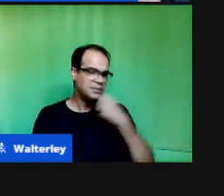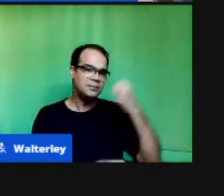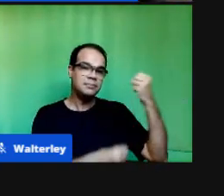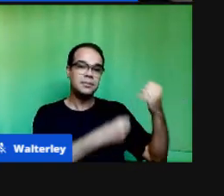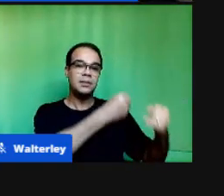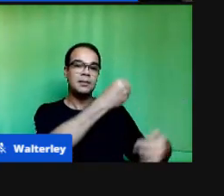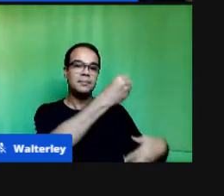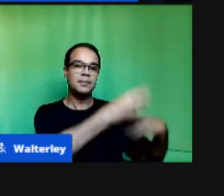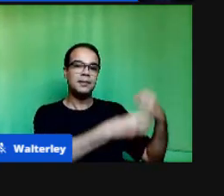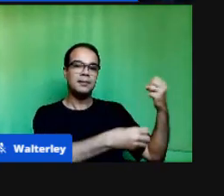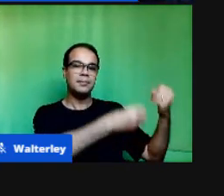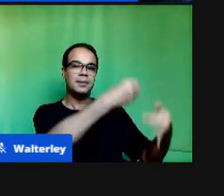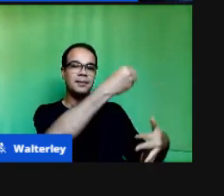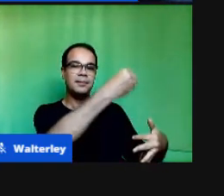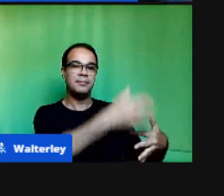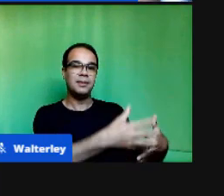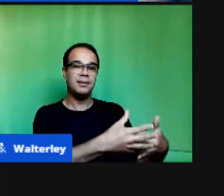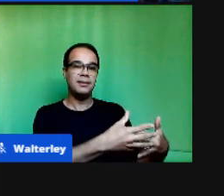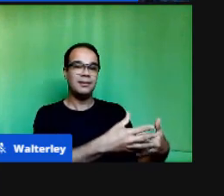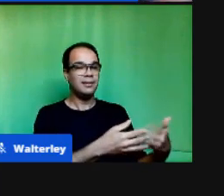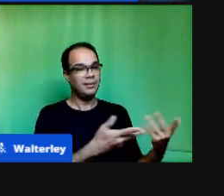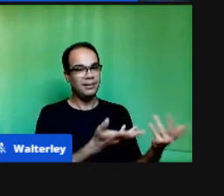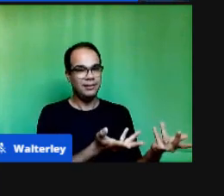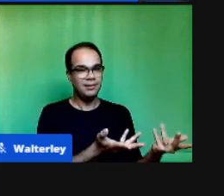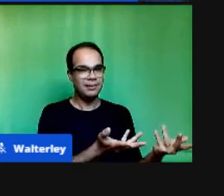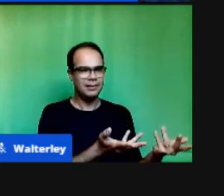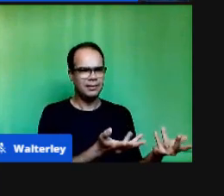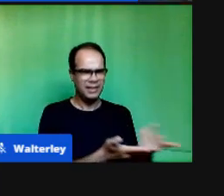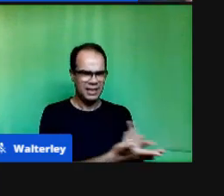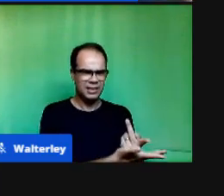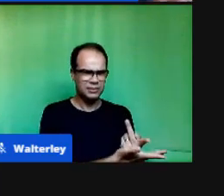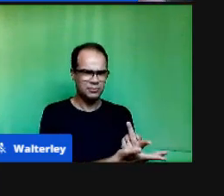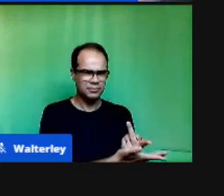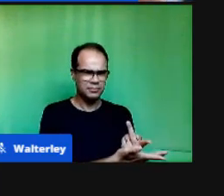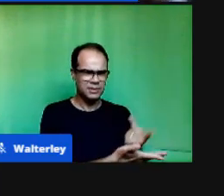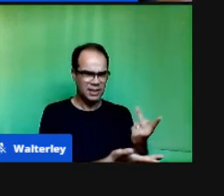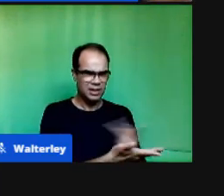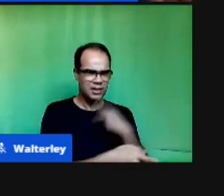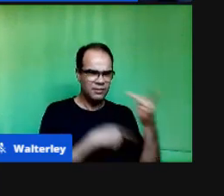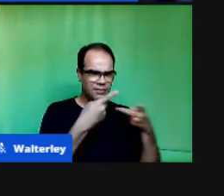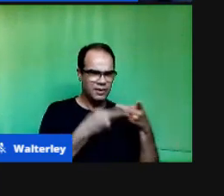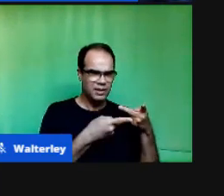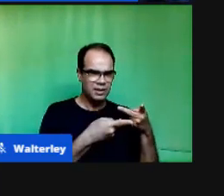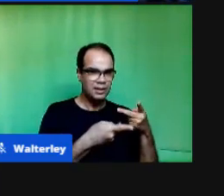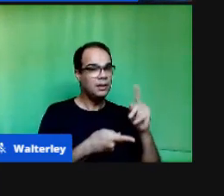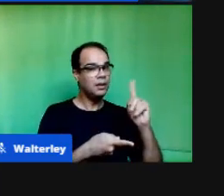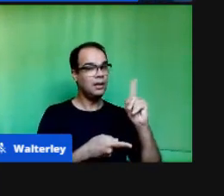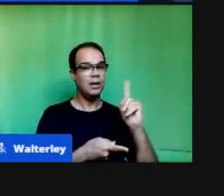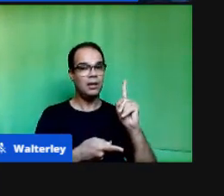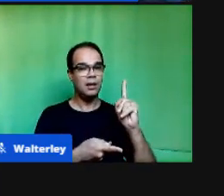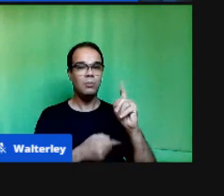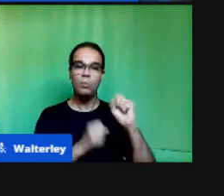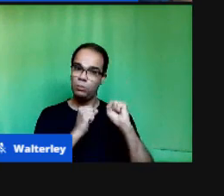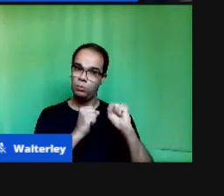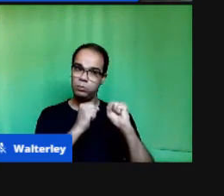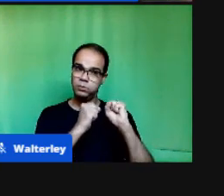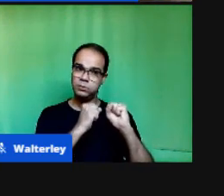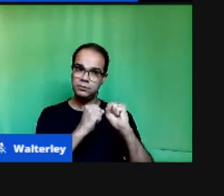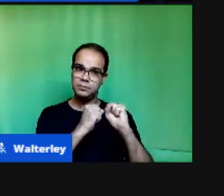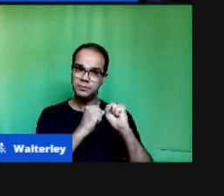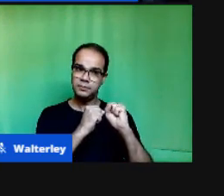a gente utiliza em qualquer circunstância. Não é que seja errado, mas eu preciso, se eu tenho uma inteligência emocional bem